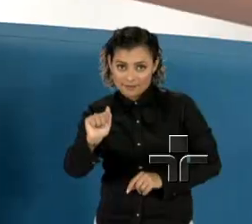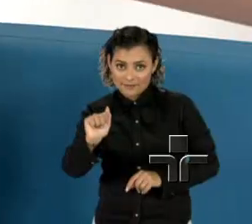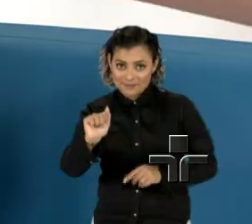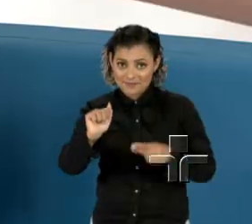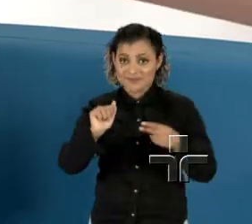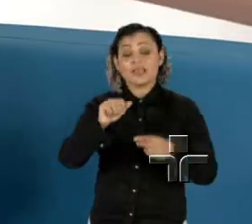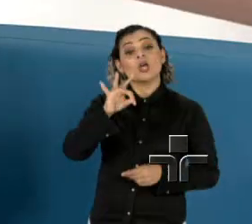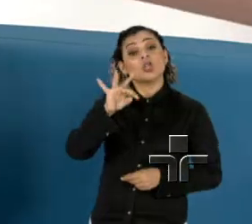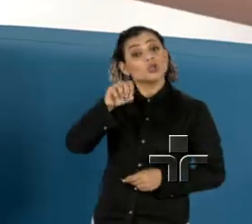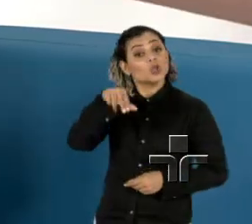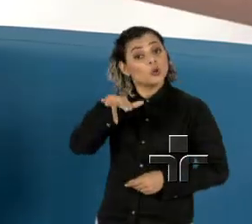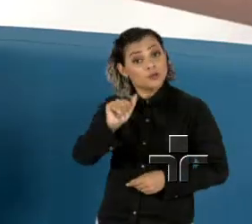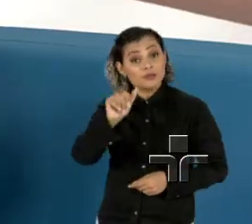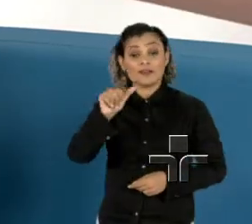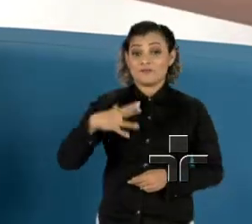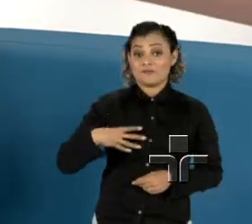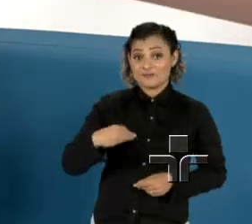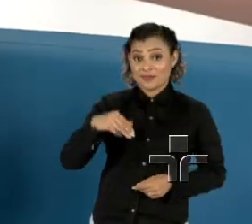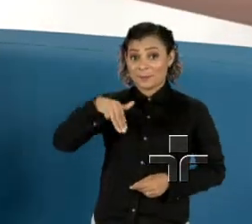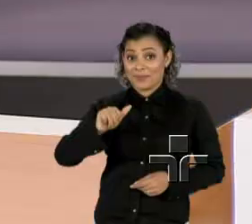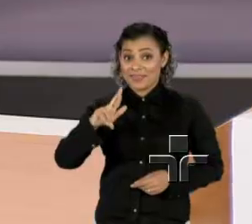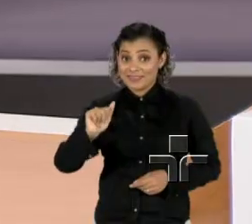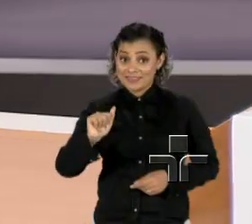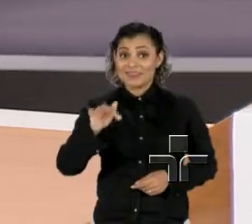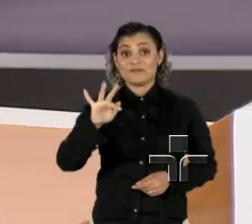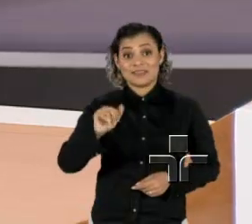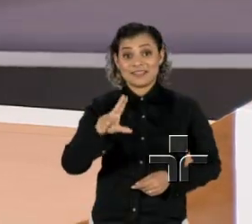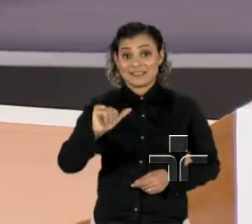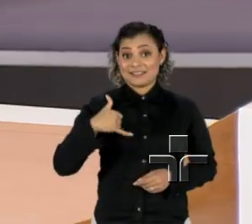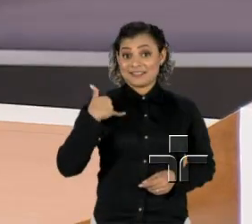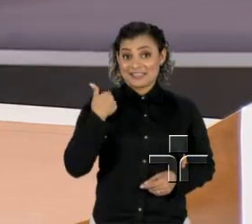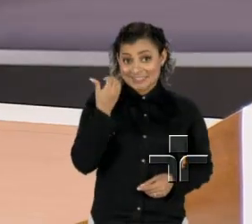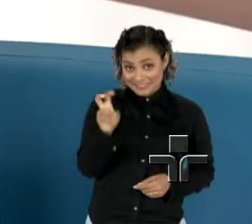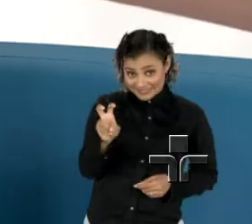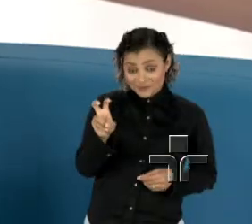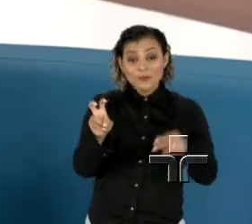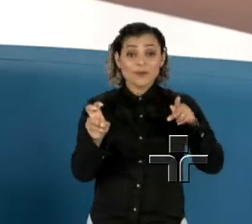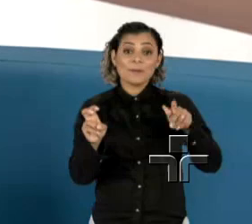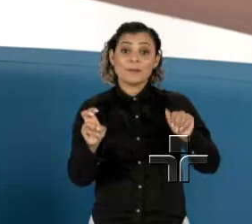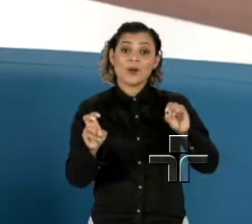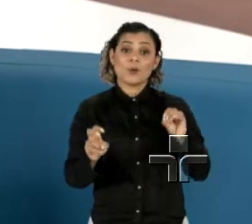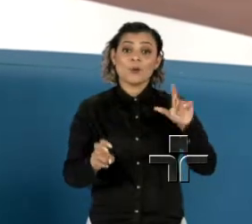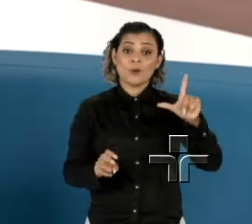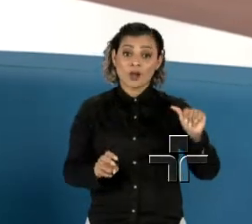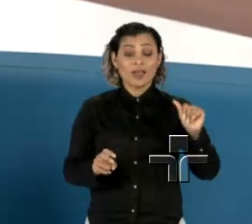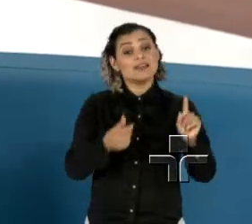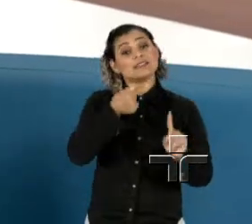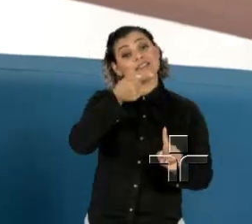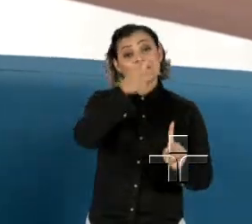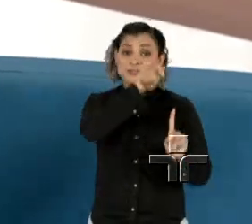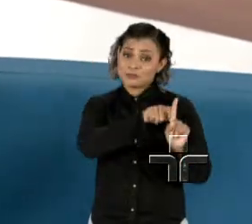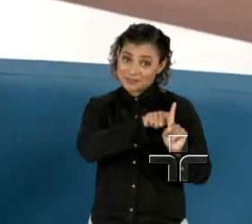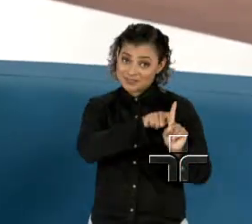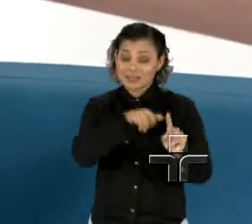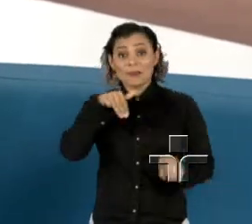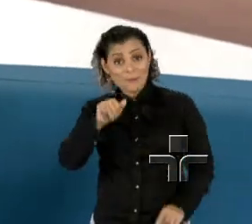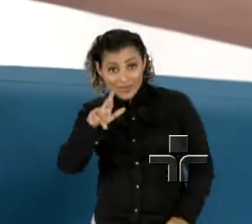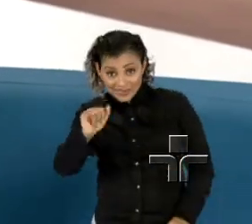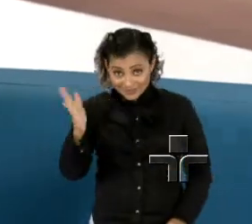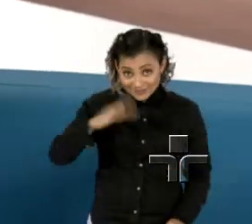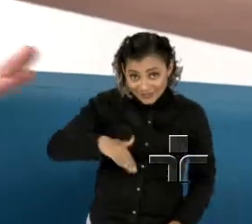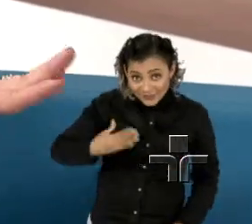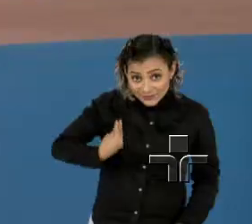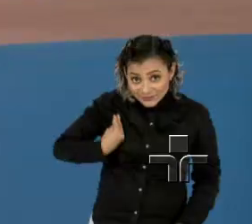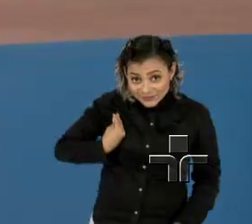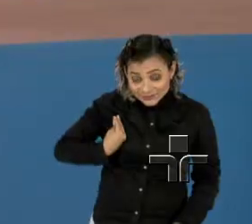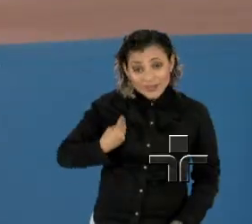A Tônia é mãe da Maria Fernanda, de 5 anos, e da Paola, de 7 meses. A Maria Fernanda que veio, né?